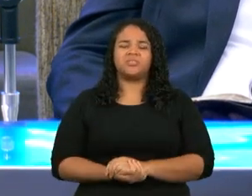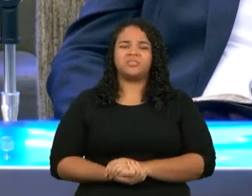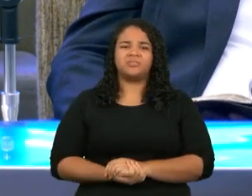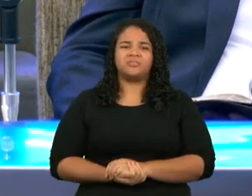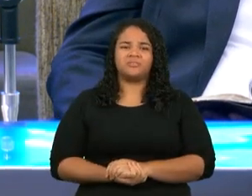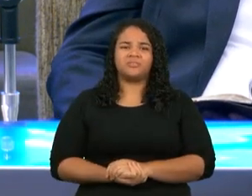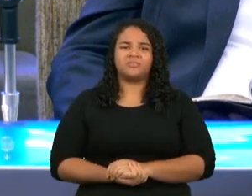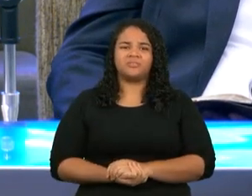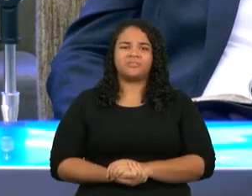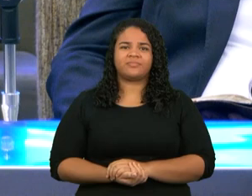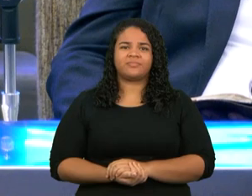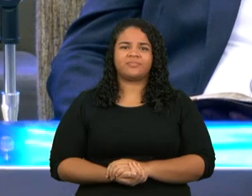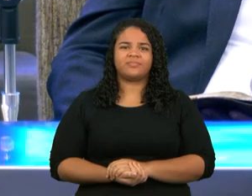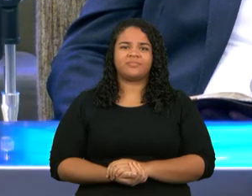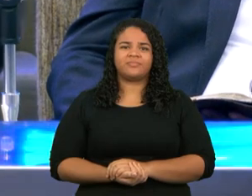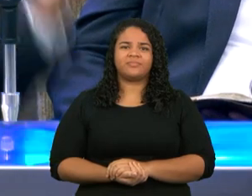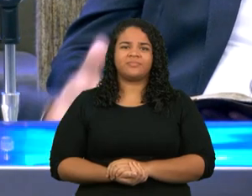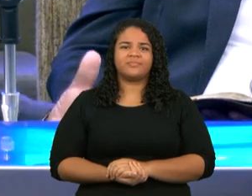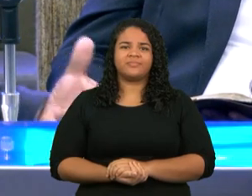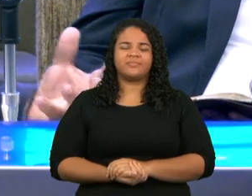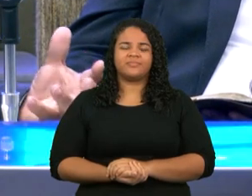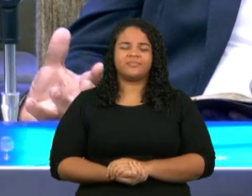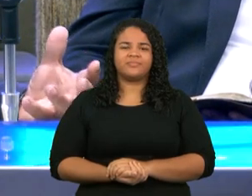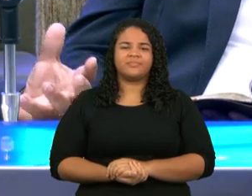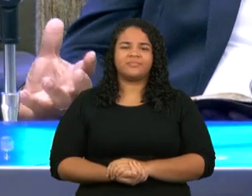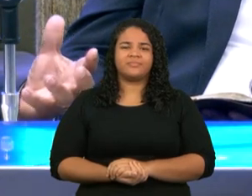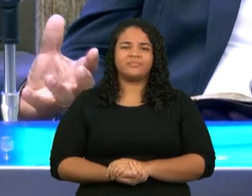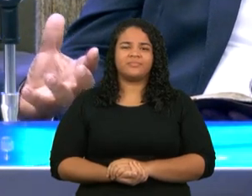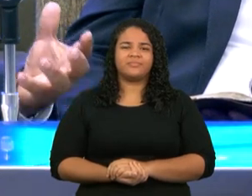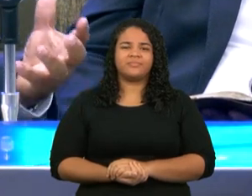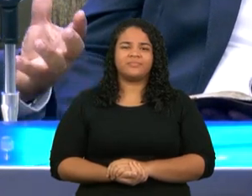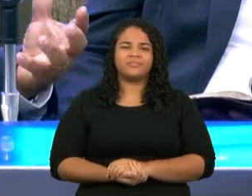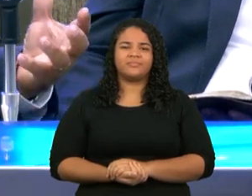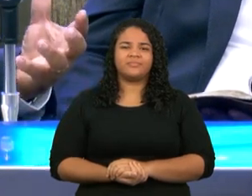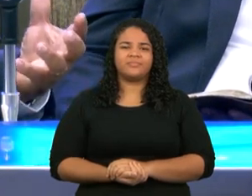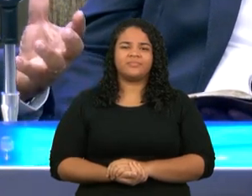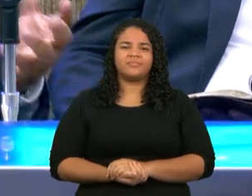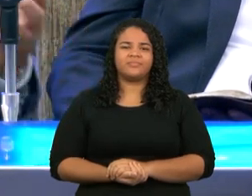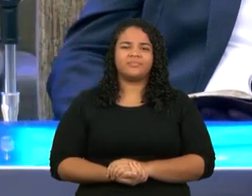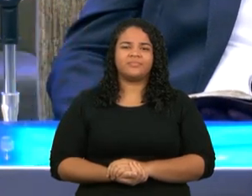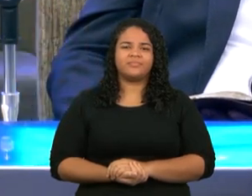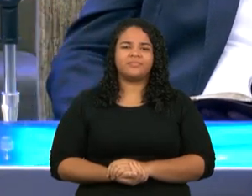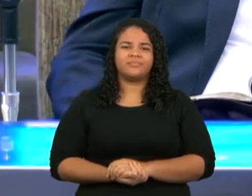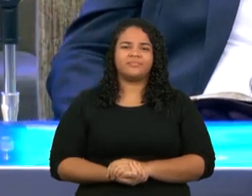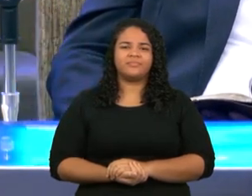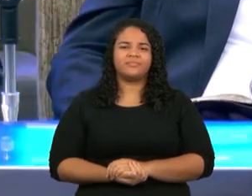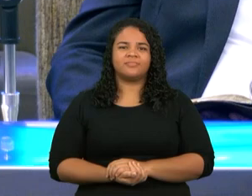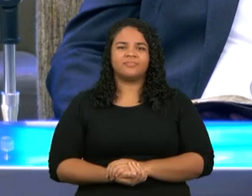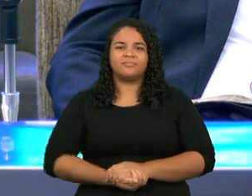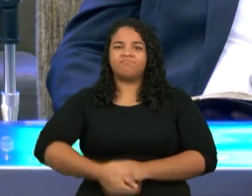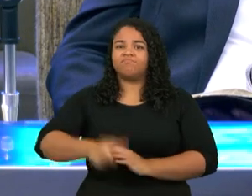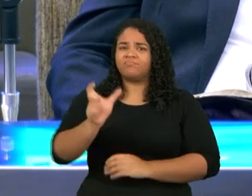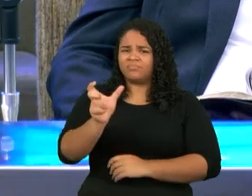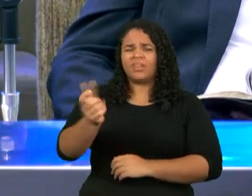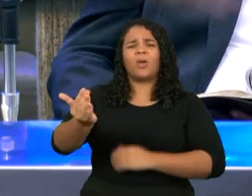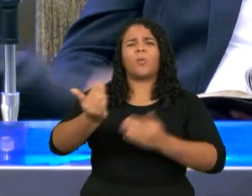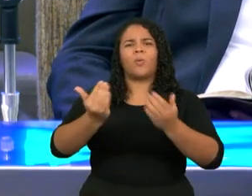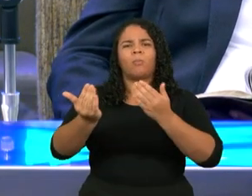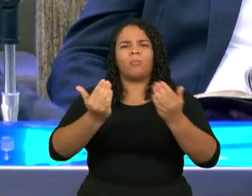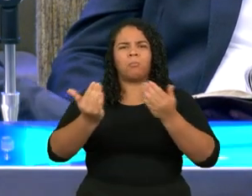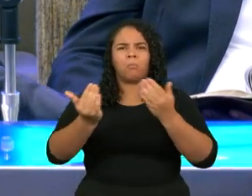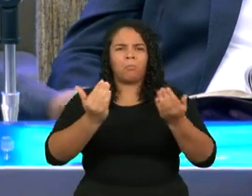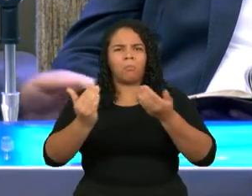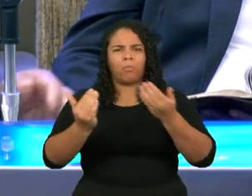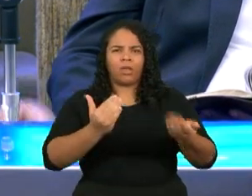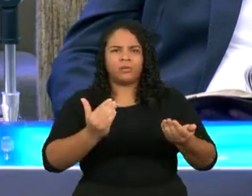que quer dizer isso vos desistir e despojasse no original significa além de tirar